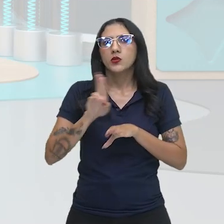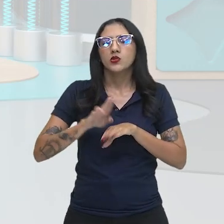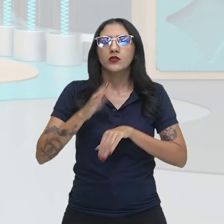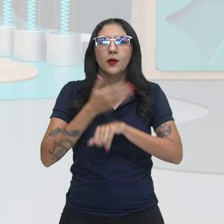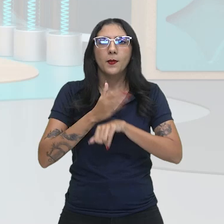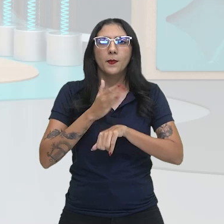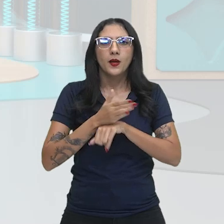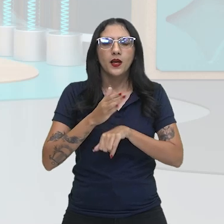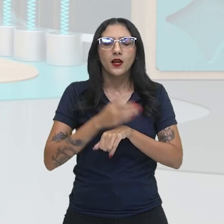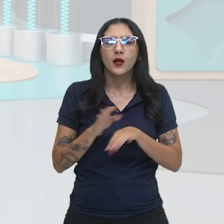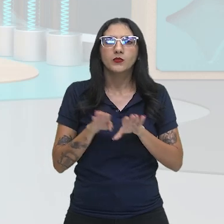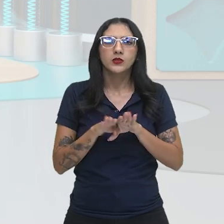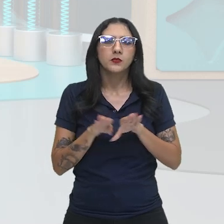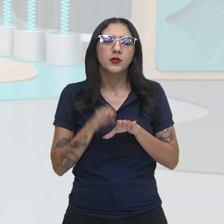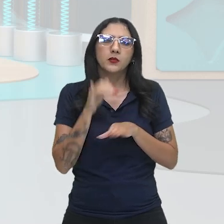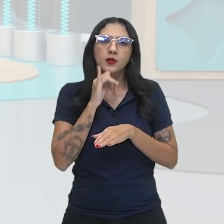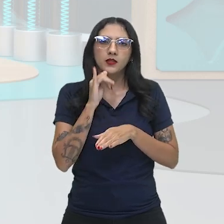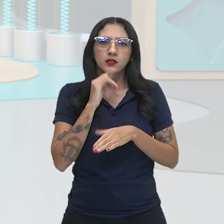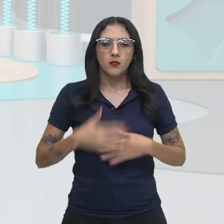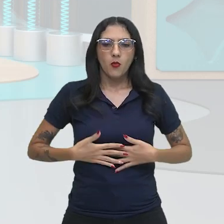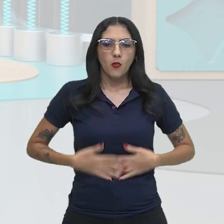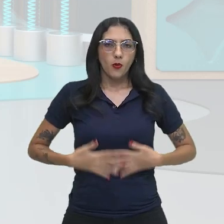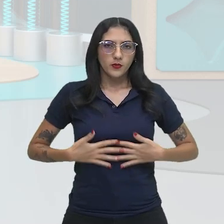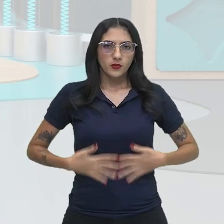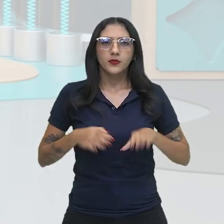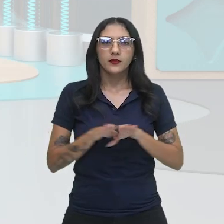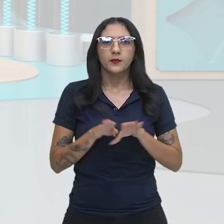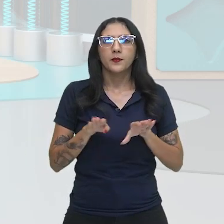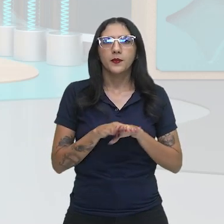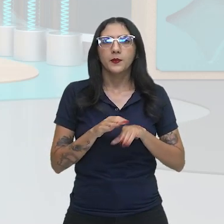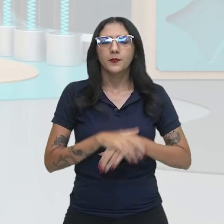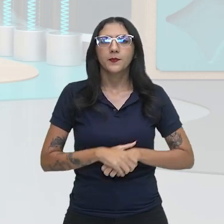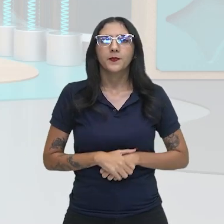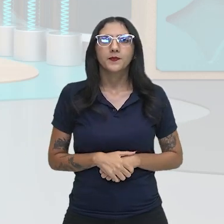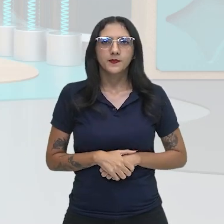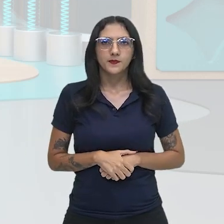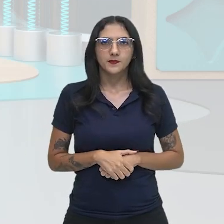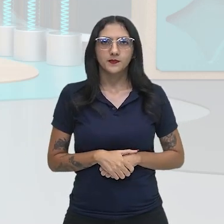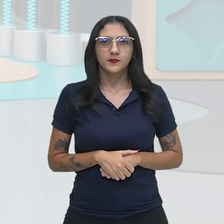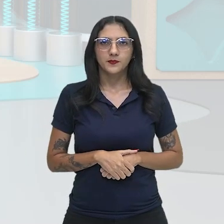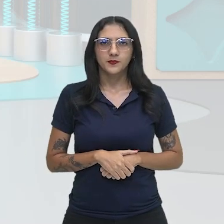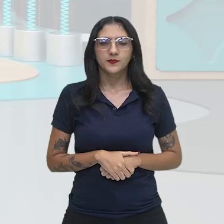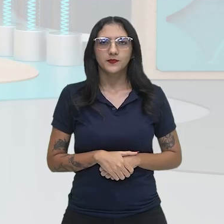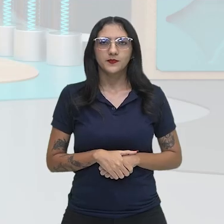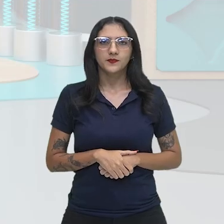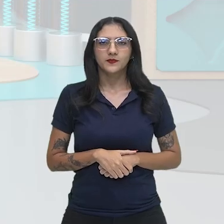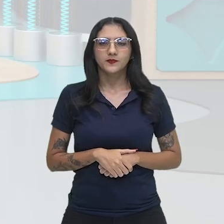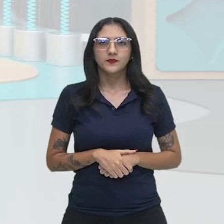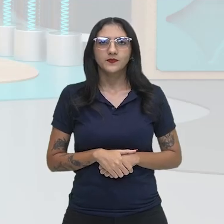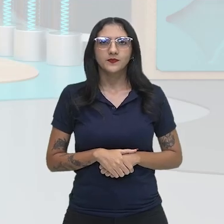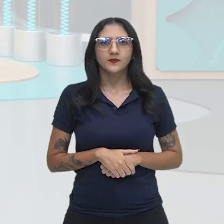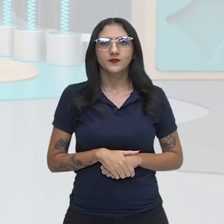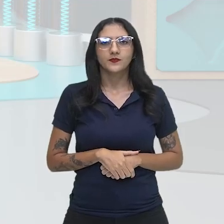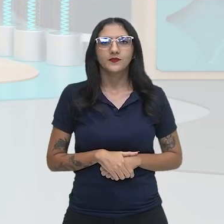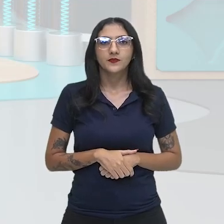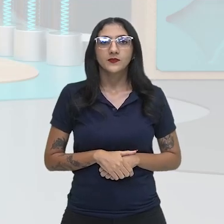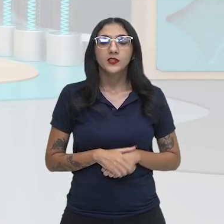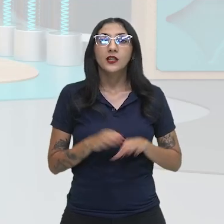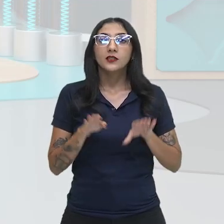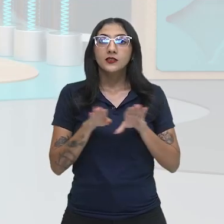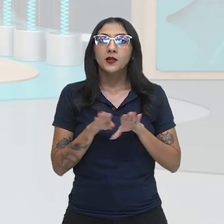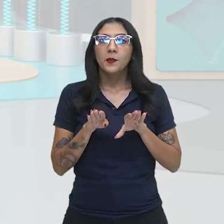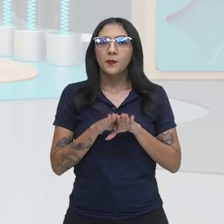ao abdômen, né, para fortalecer o core. Certo? Muito bem. E temos um outro equipamento